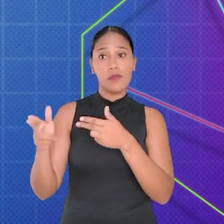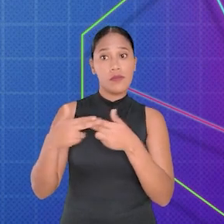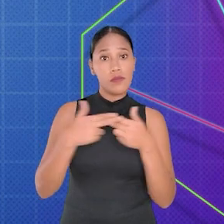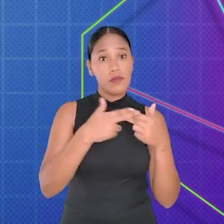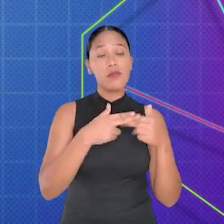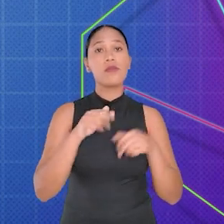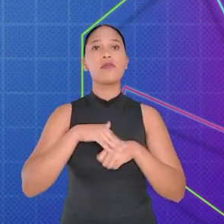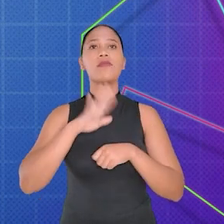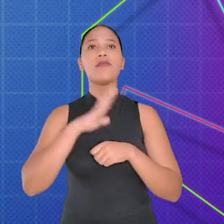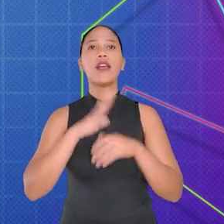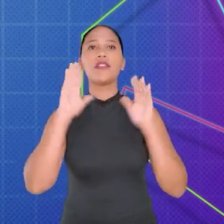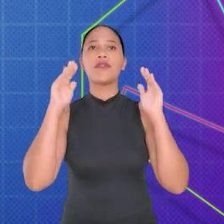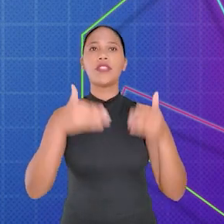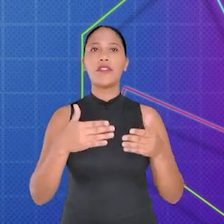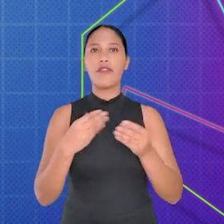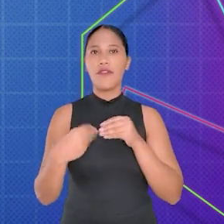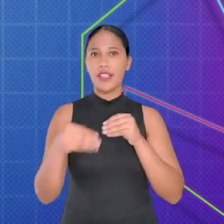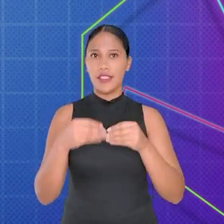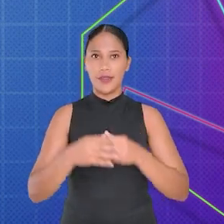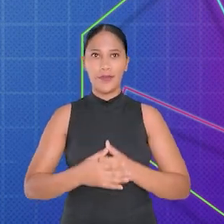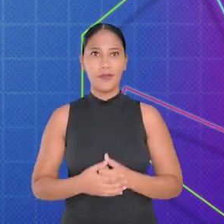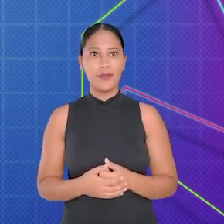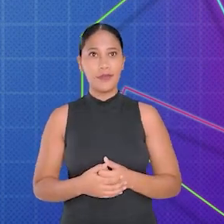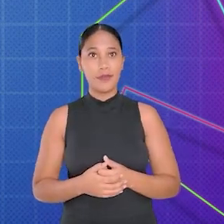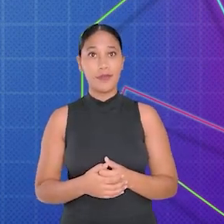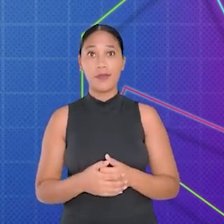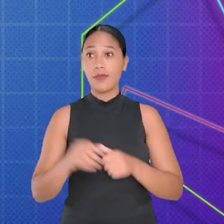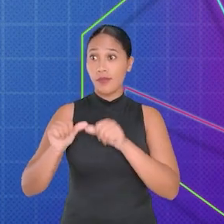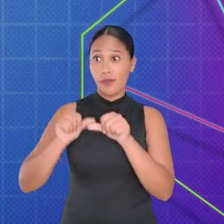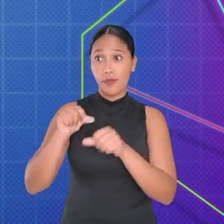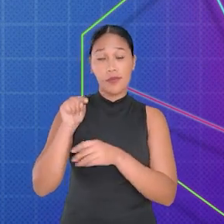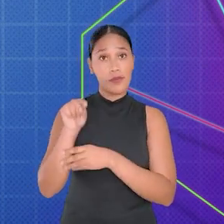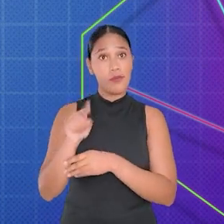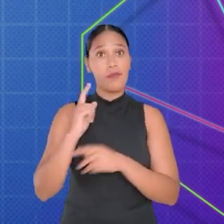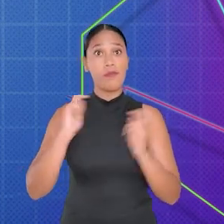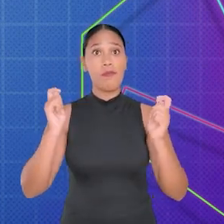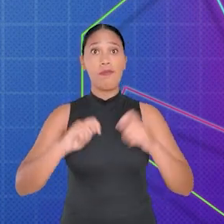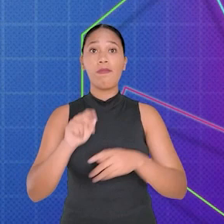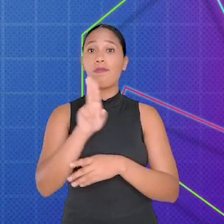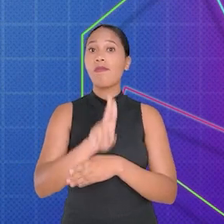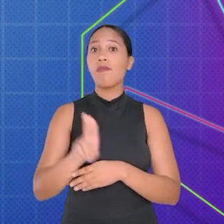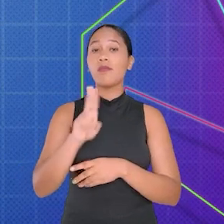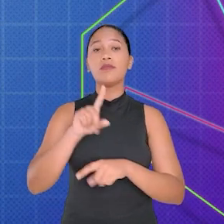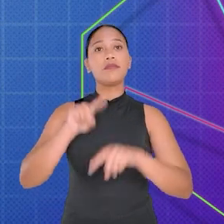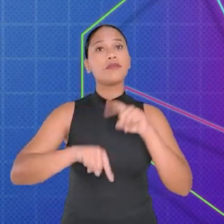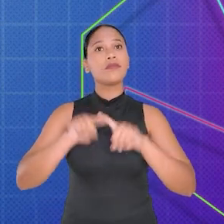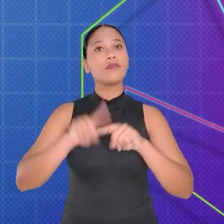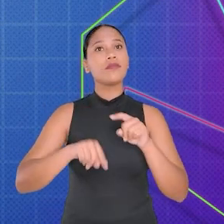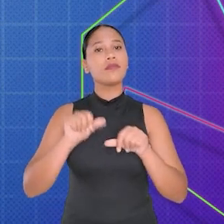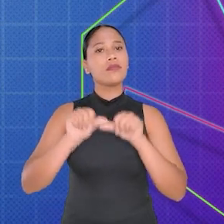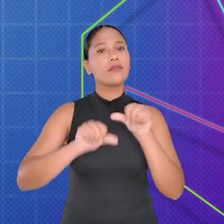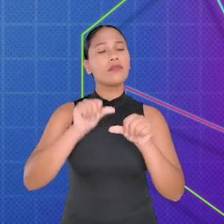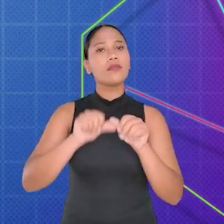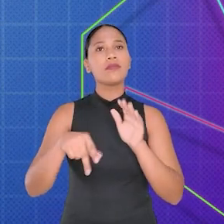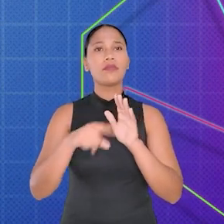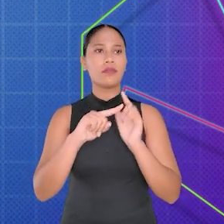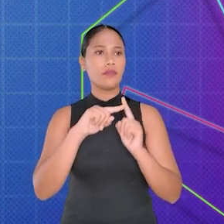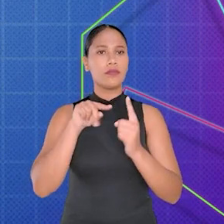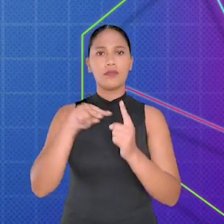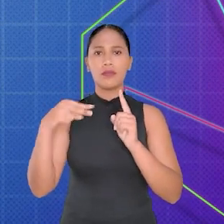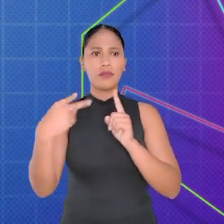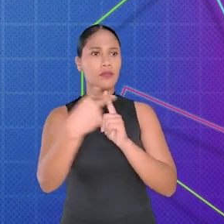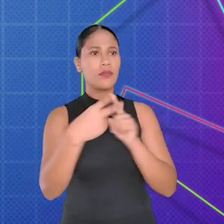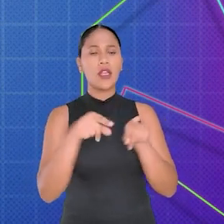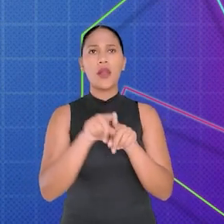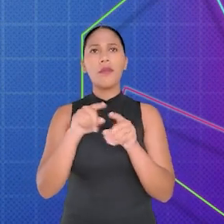aplicados em objetos para alterar a sua forma, posição, textura e outros atributos, permitindo que os usuários criem efeitos complexos de maneira